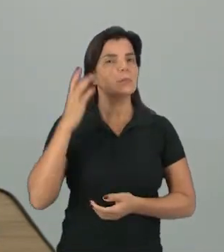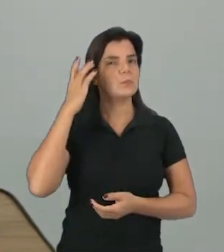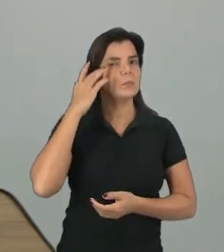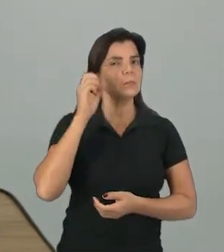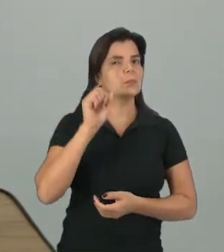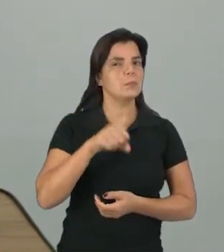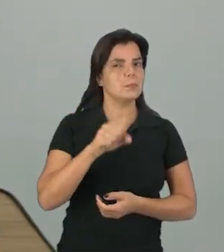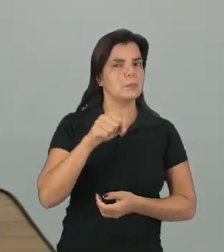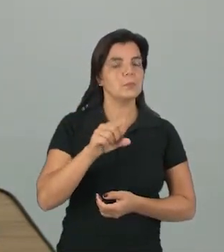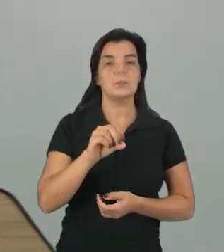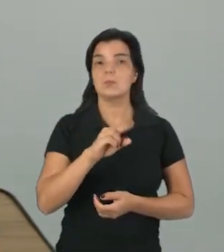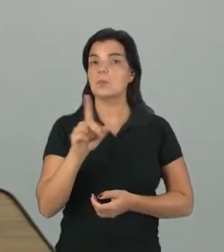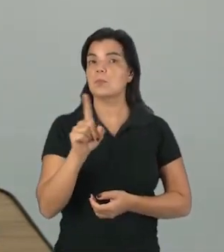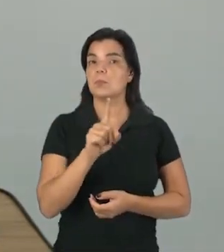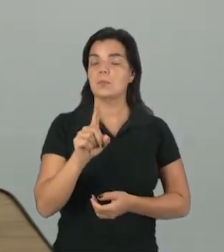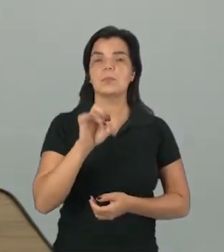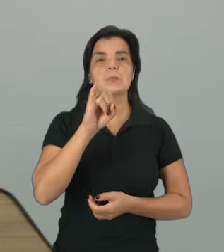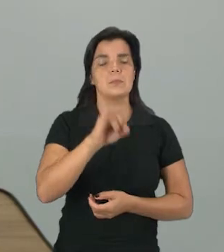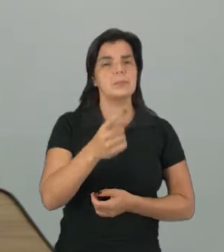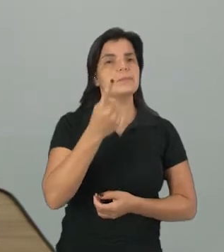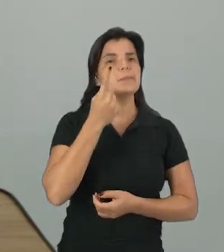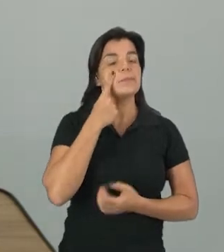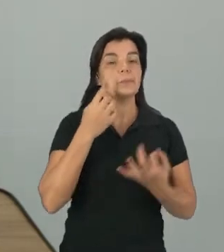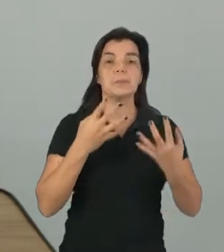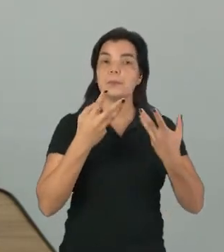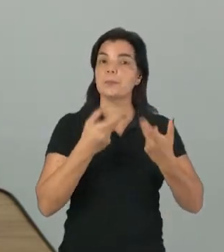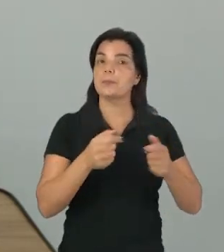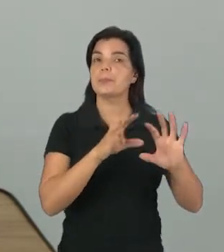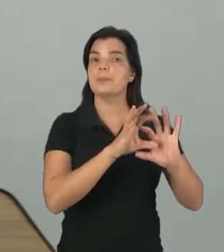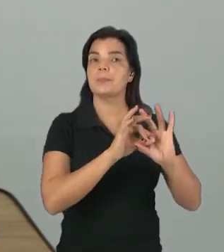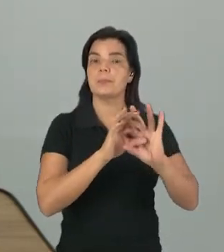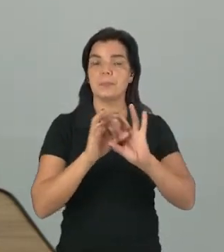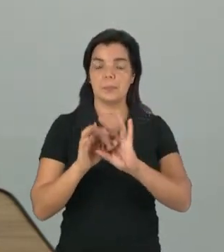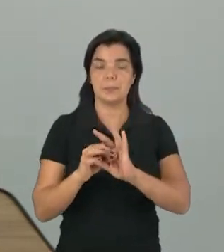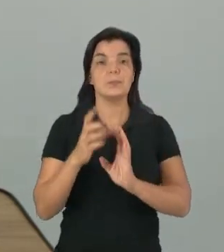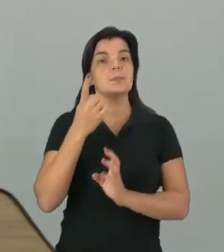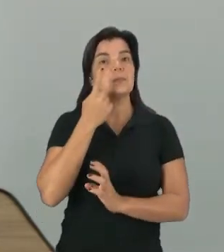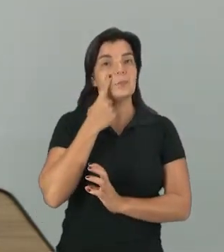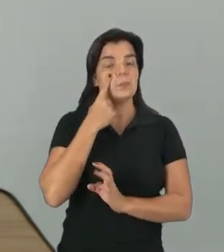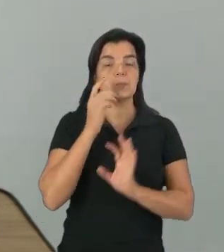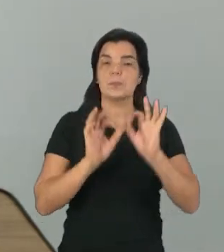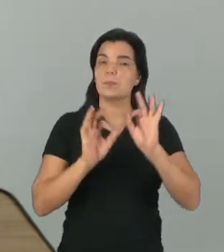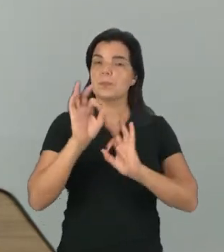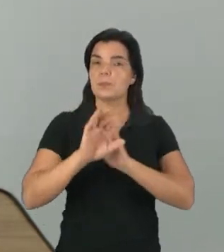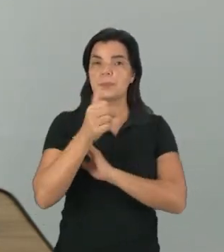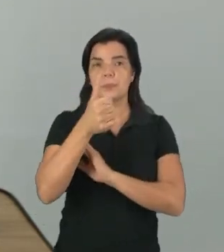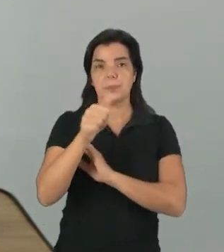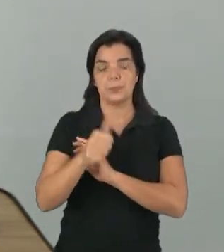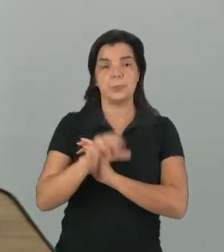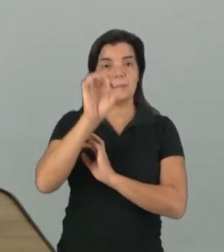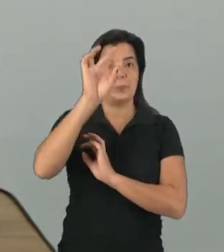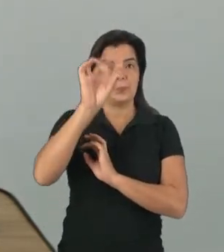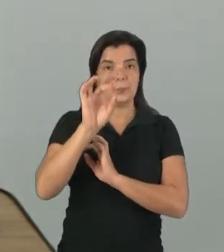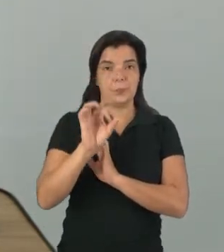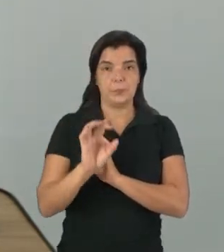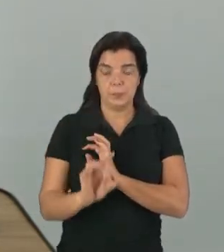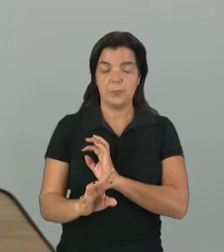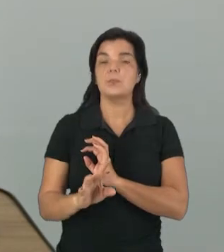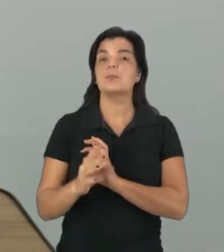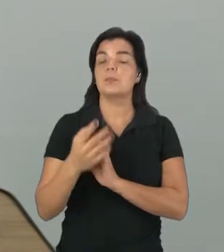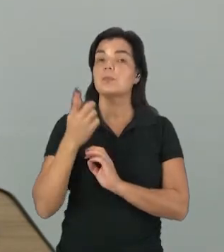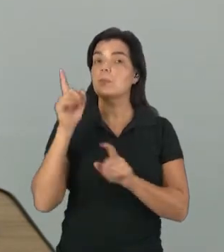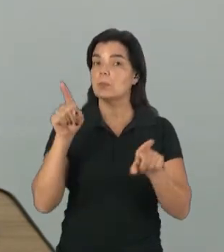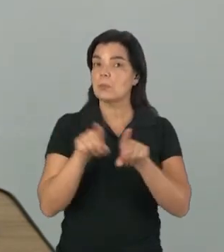que sim ou que não? Se nós observarmos todo o contexto e formos analisando cada uma das situações e